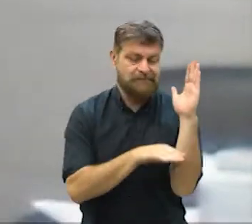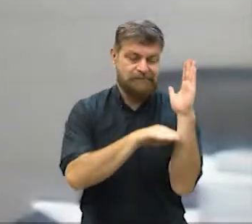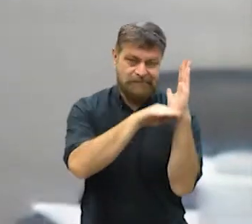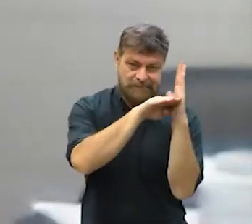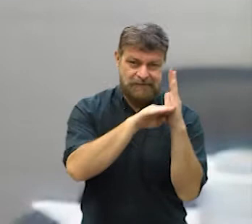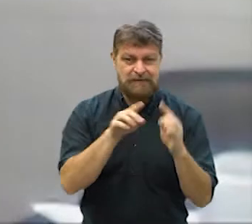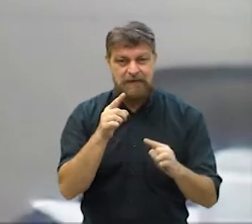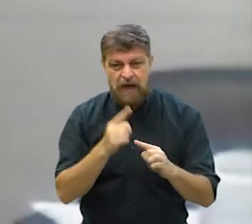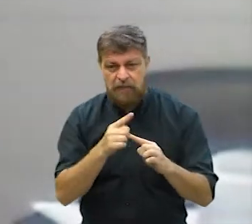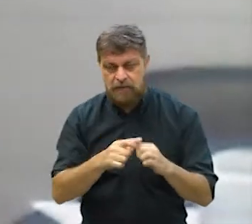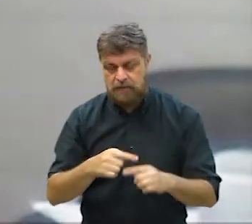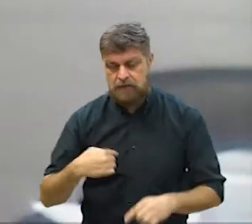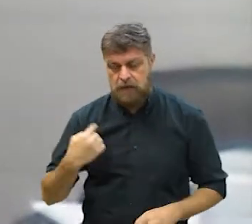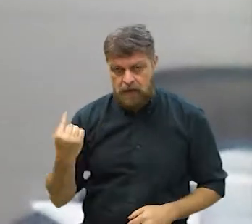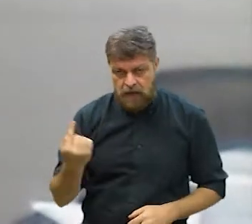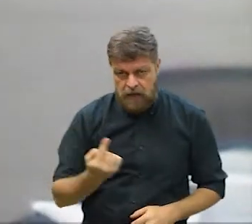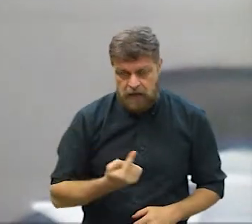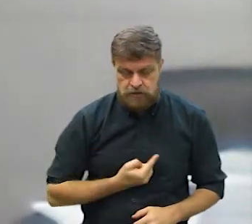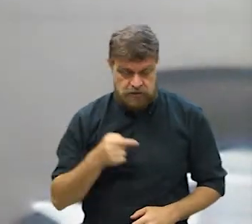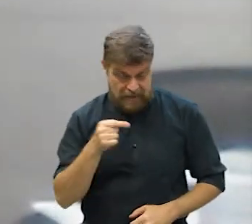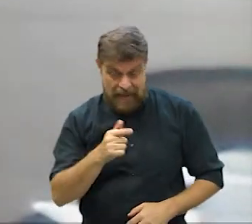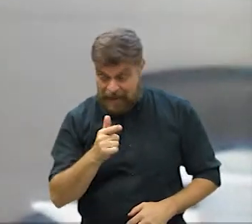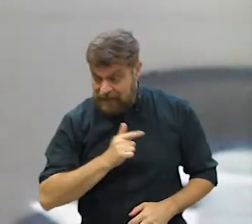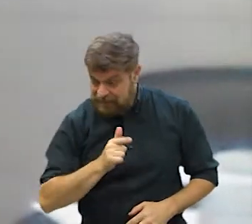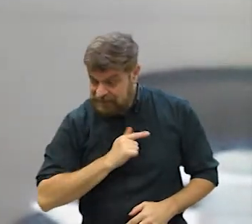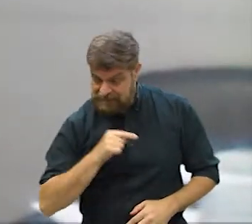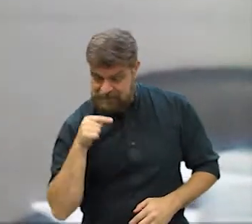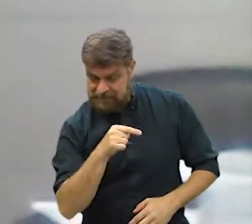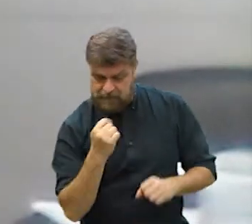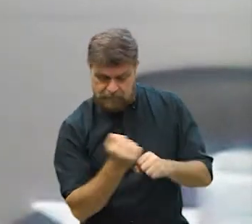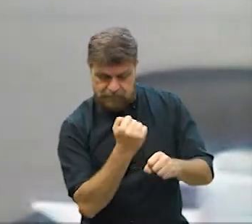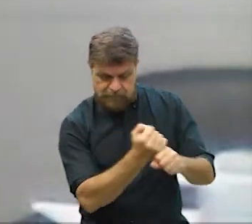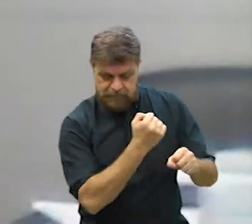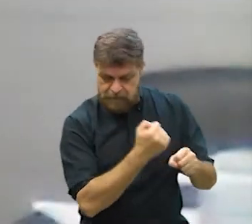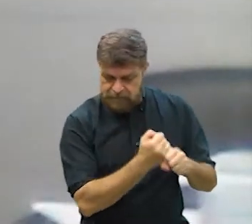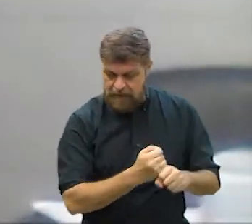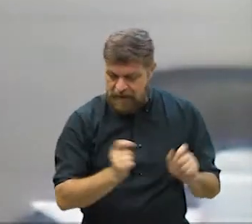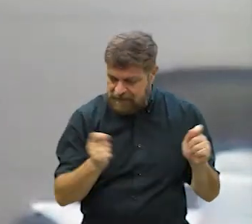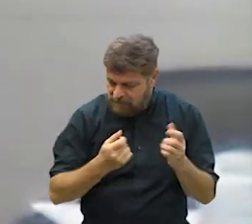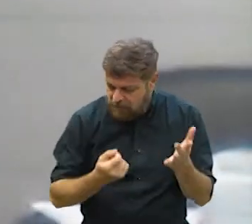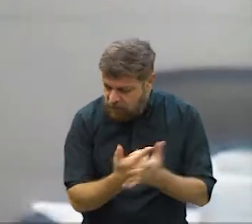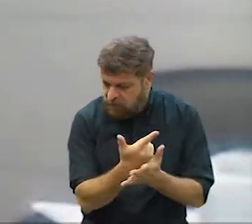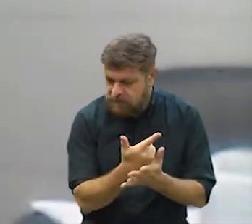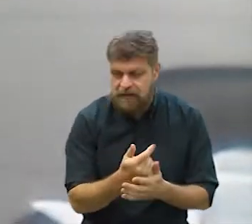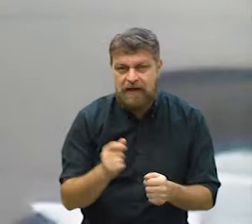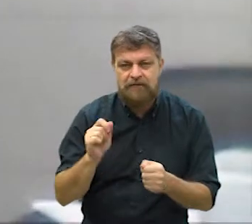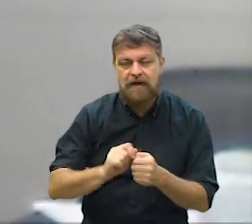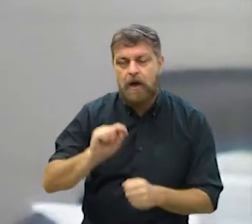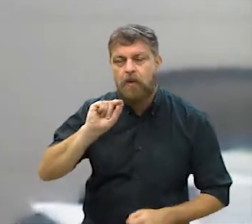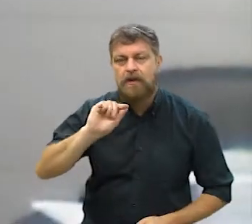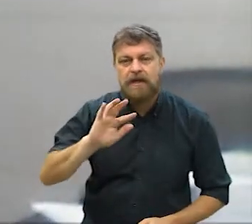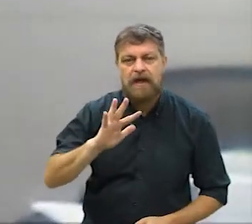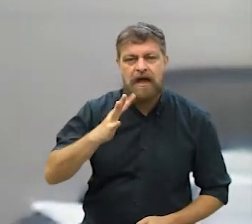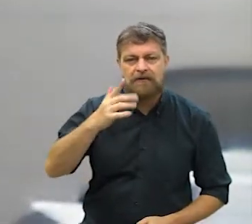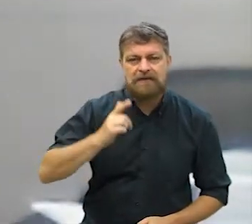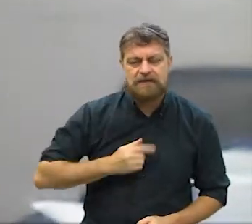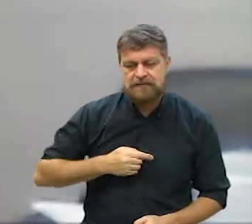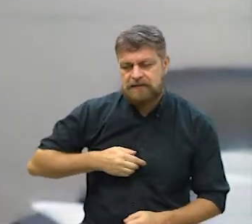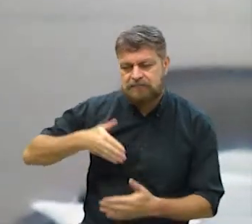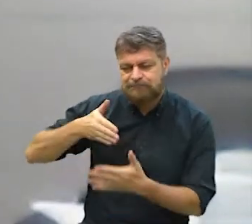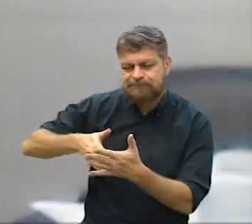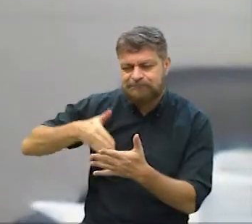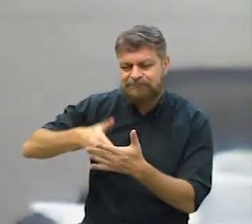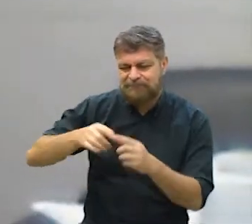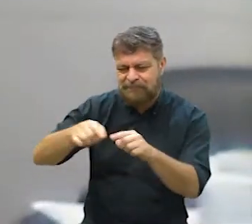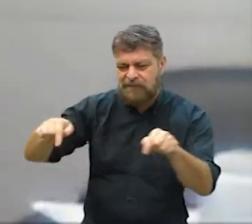imóveis, porque na medida que a gente tem oferta para eles, viáveis, isso desestimula,